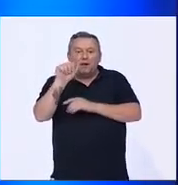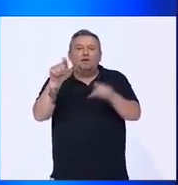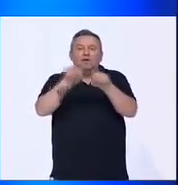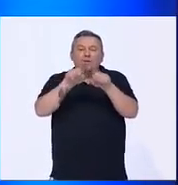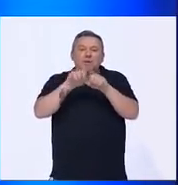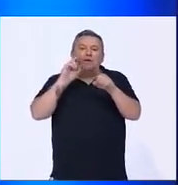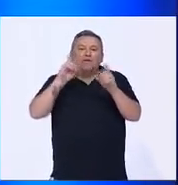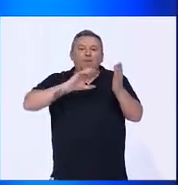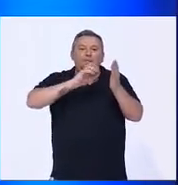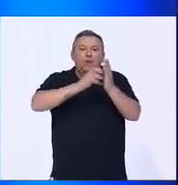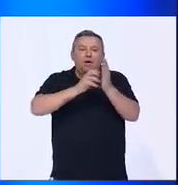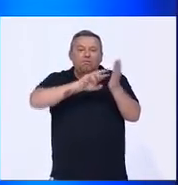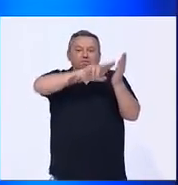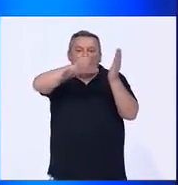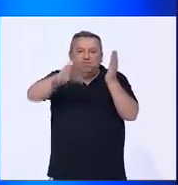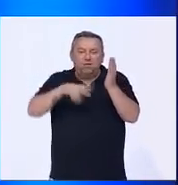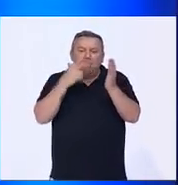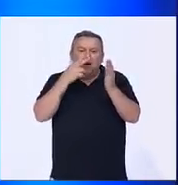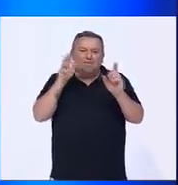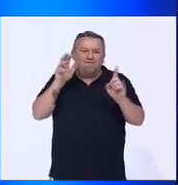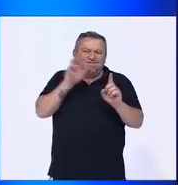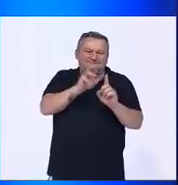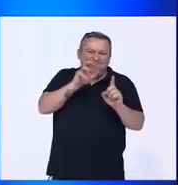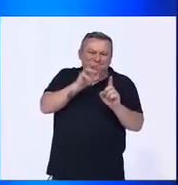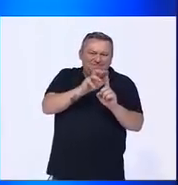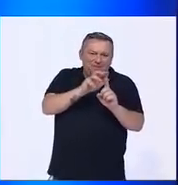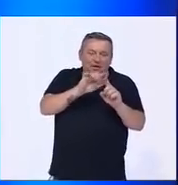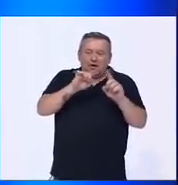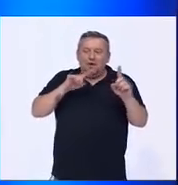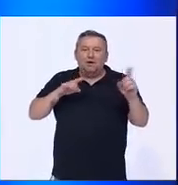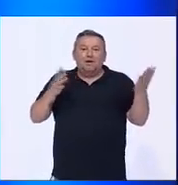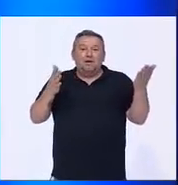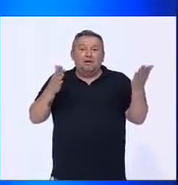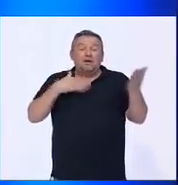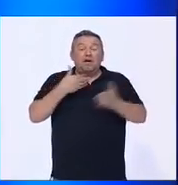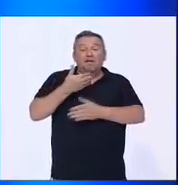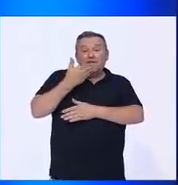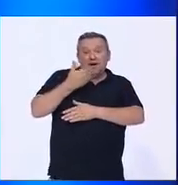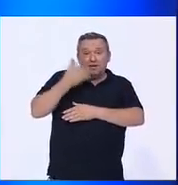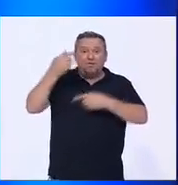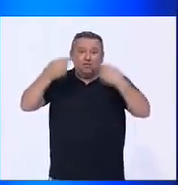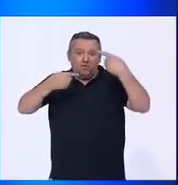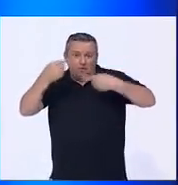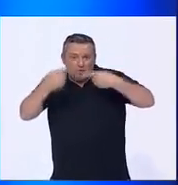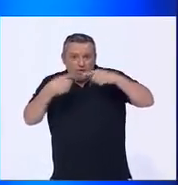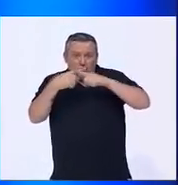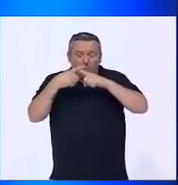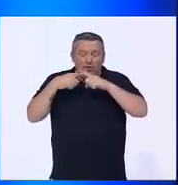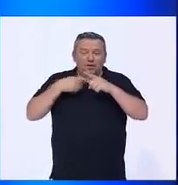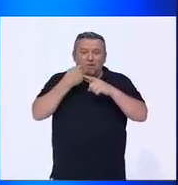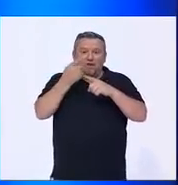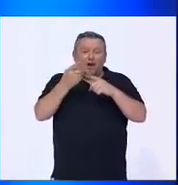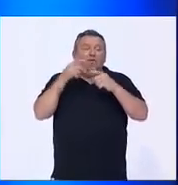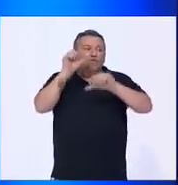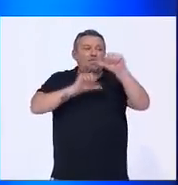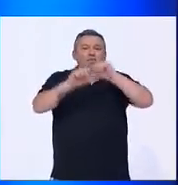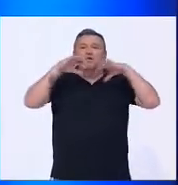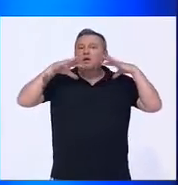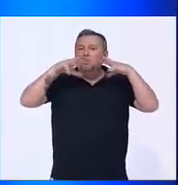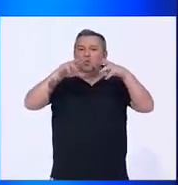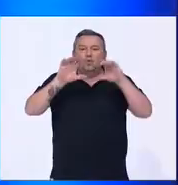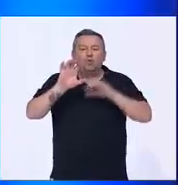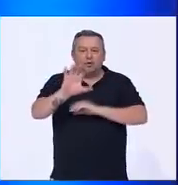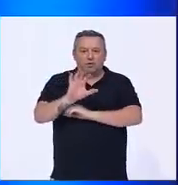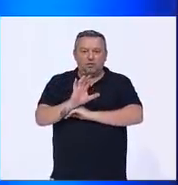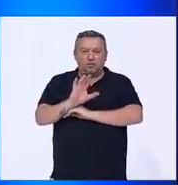partidos políticos e contamina o sistema tradicional. E fica fácil um discurso que você faz uma pregação de mudar tudo isso. Então,